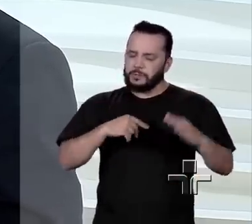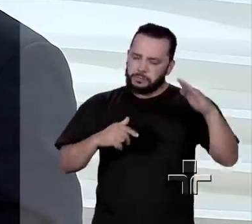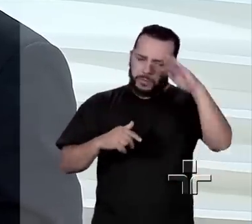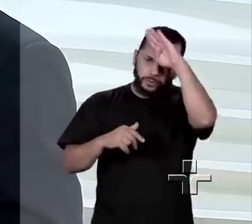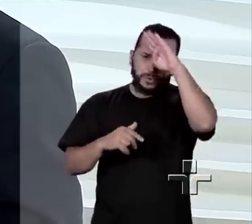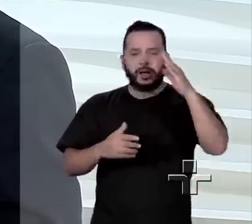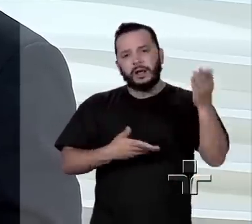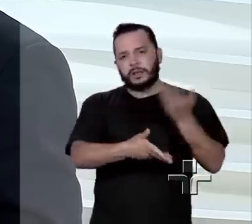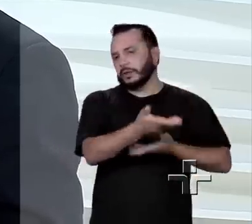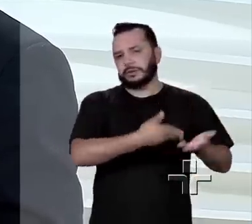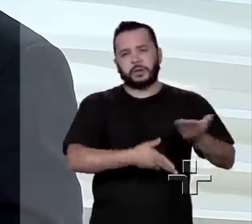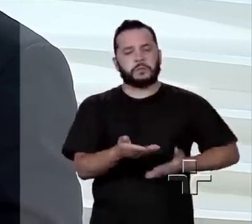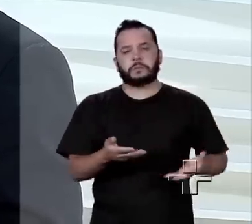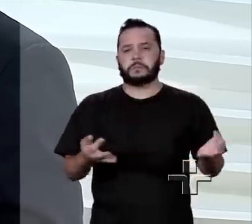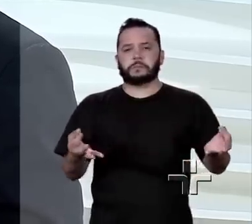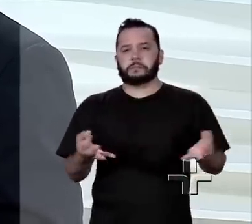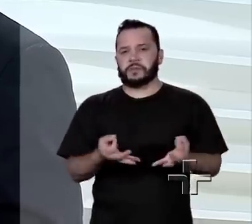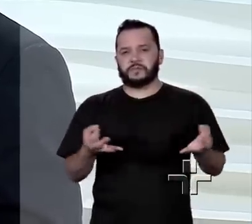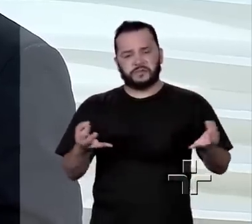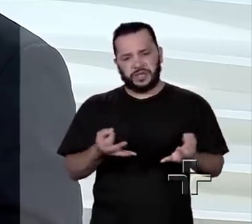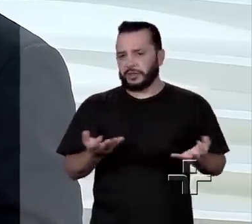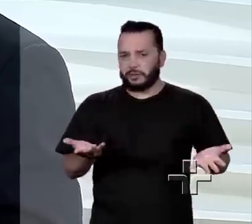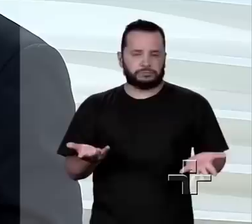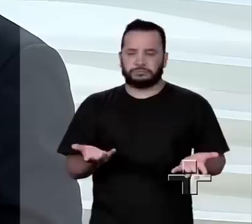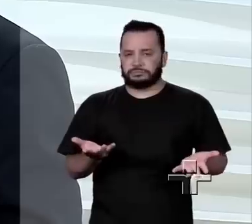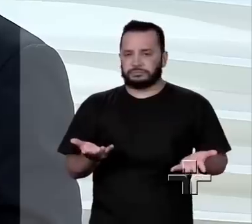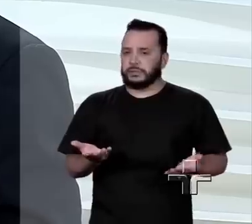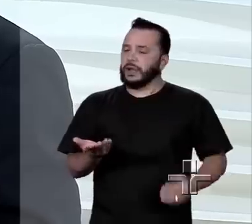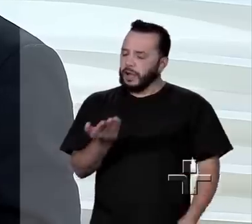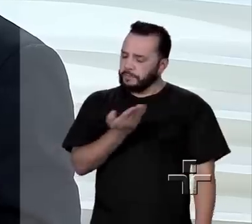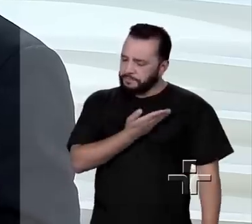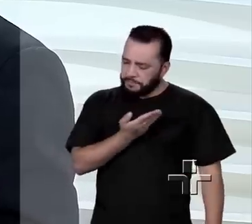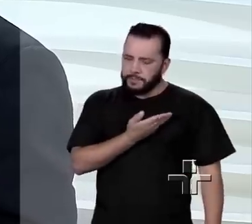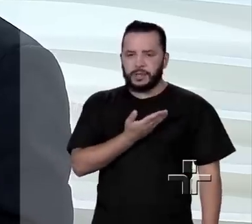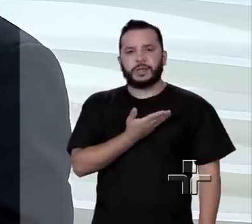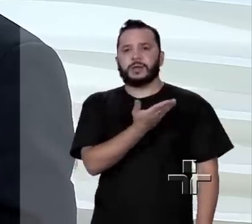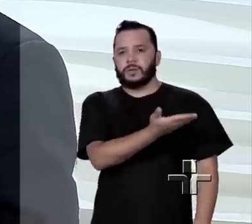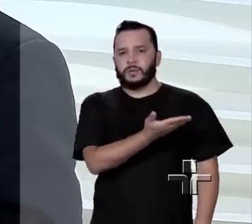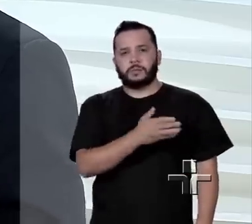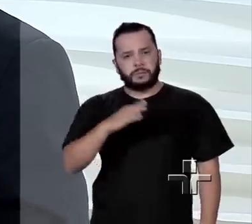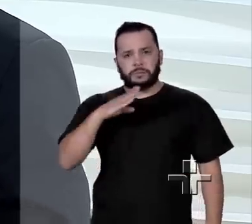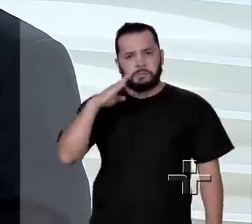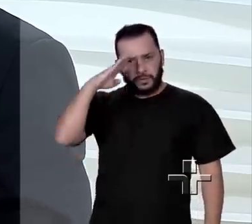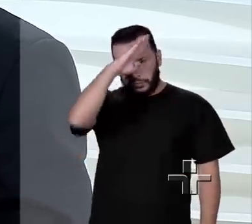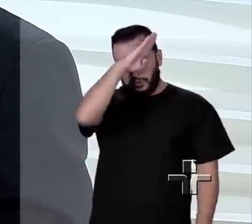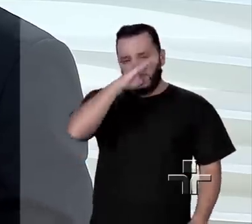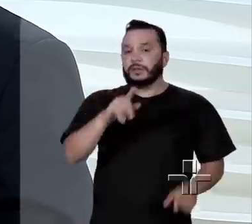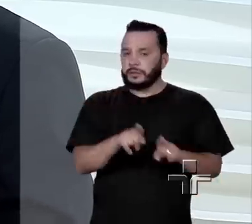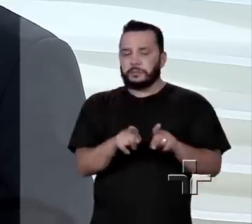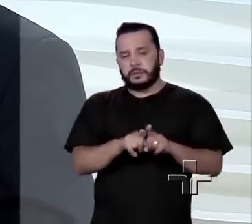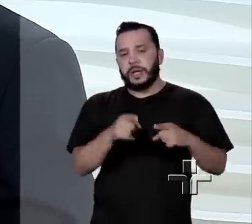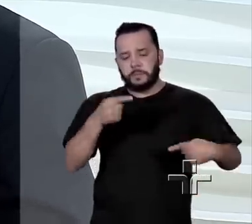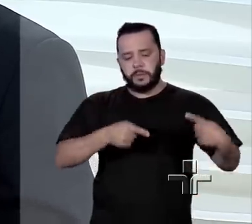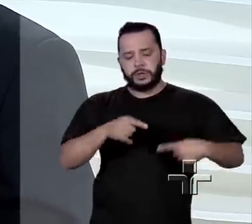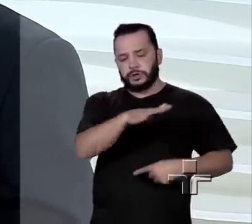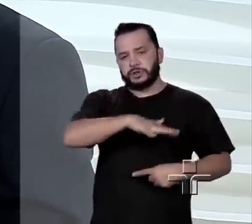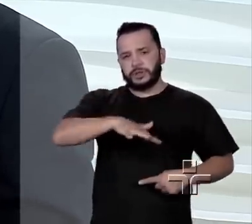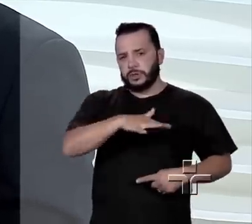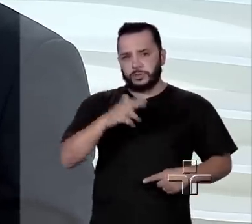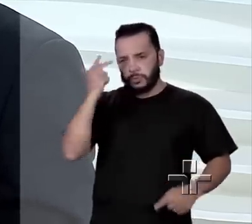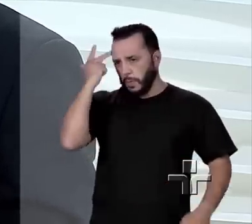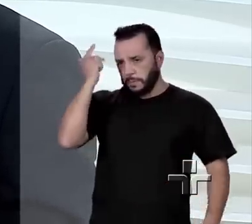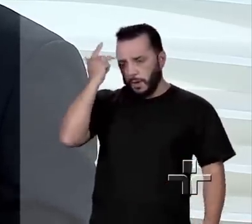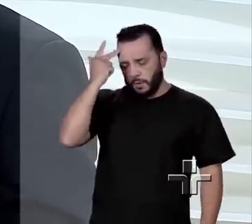presidente são perfeitas, quer como amigo querido quer a relação política.